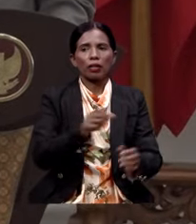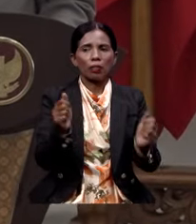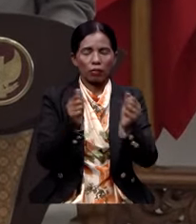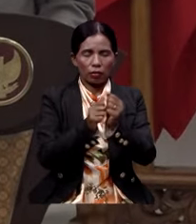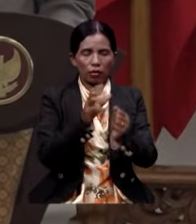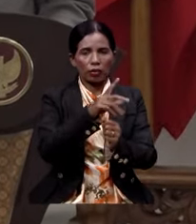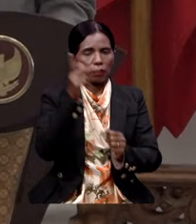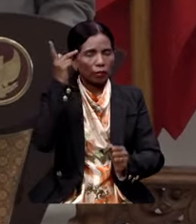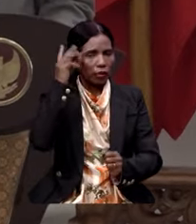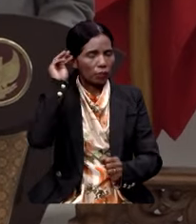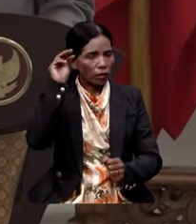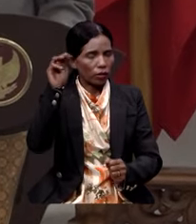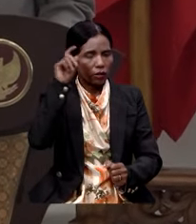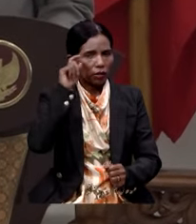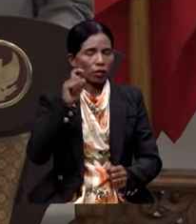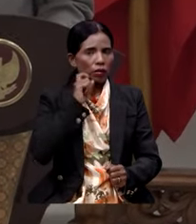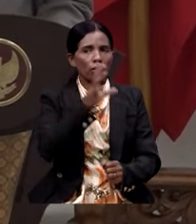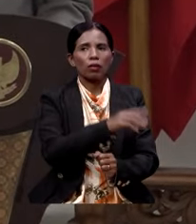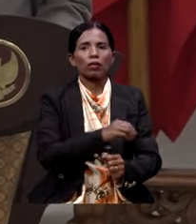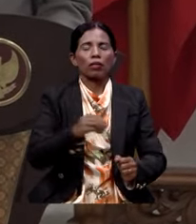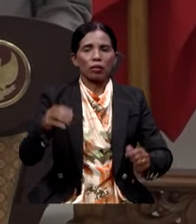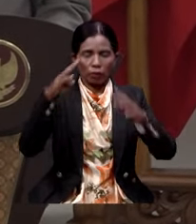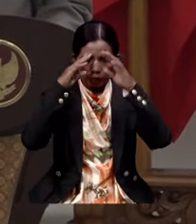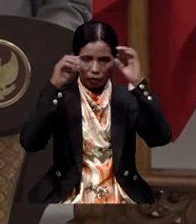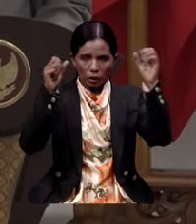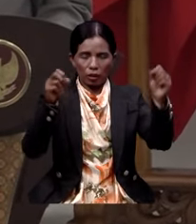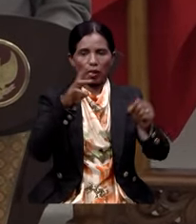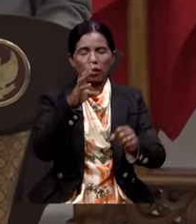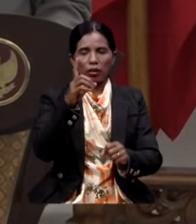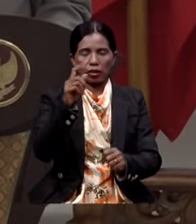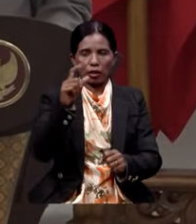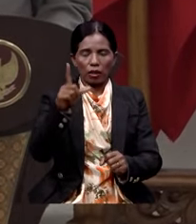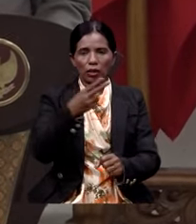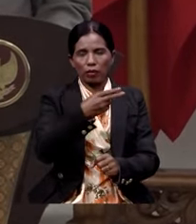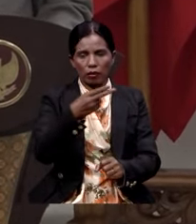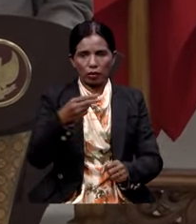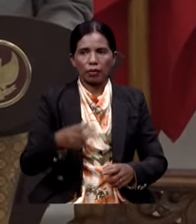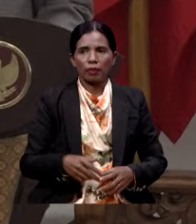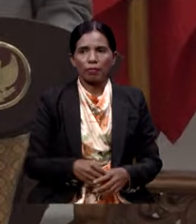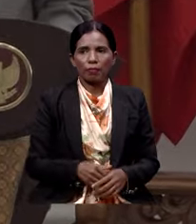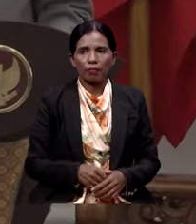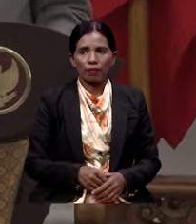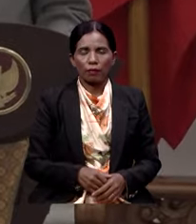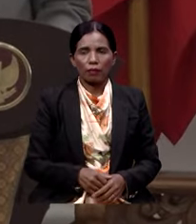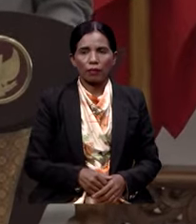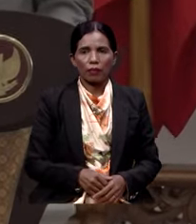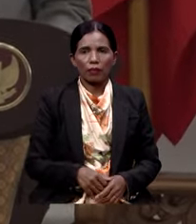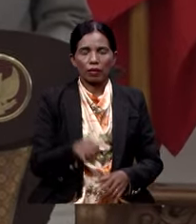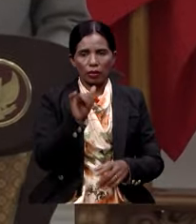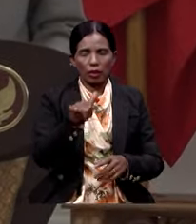direito o Primeiro-Ministro Kaira Lassanana Guzmão, no Presidente da República Indonésia Joko Widodo. Sim, eu assino uma